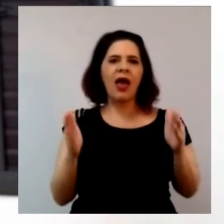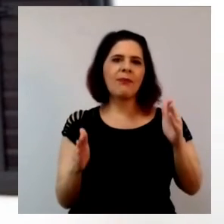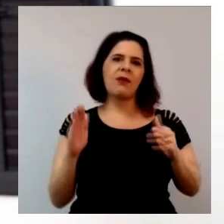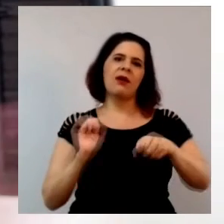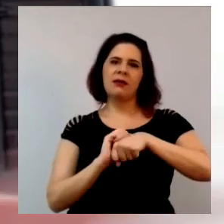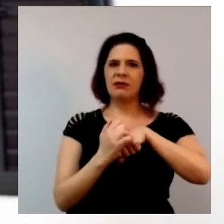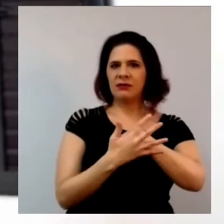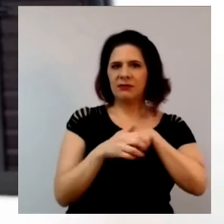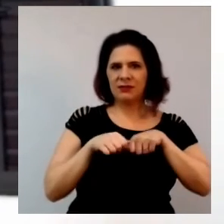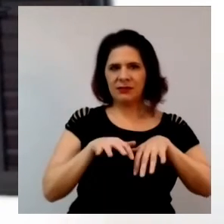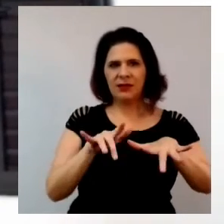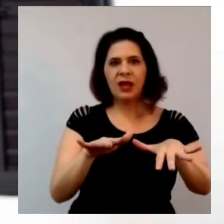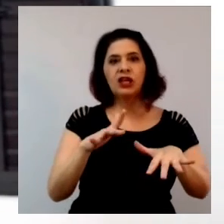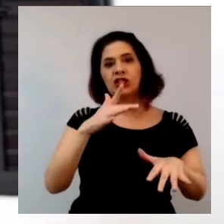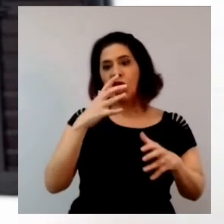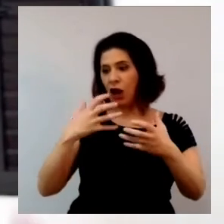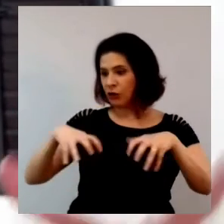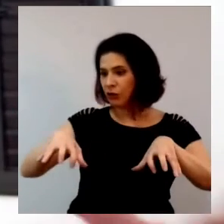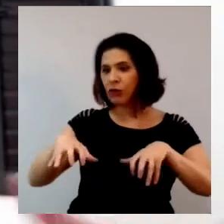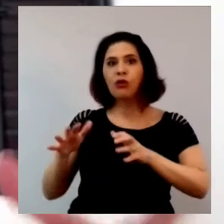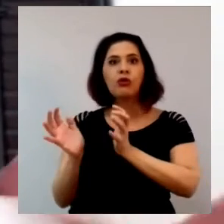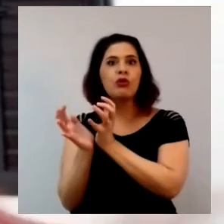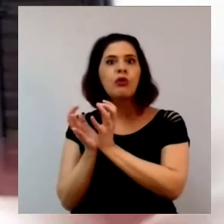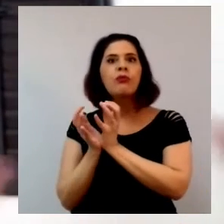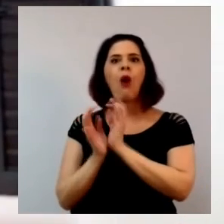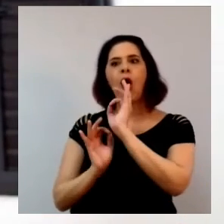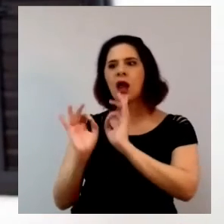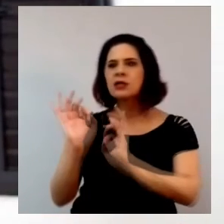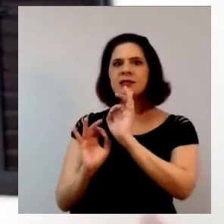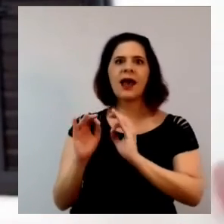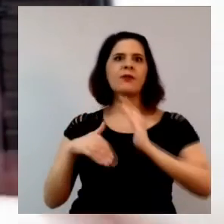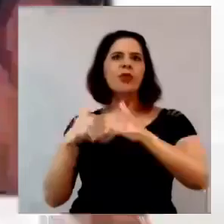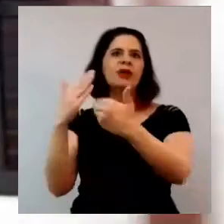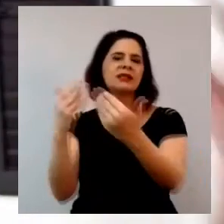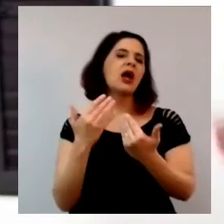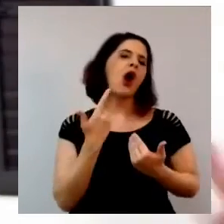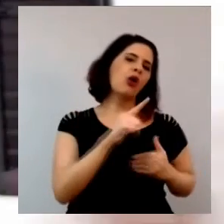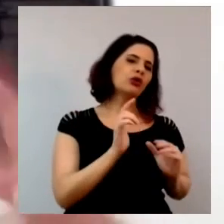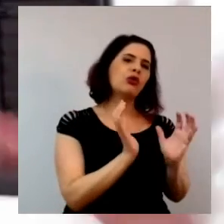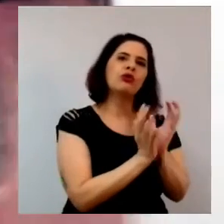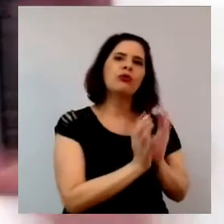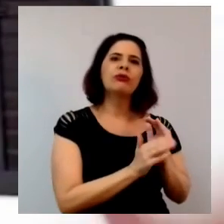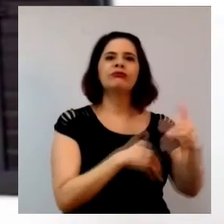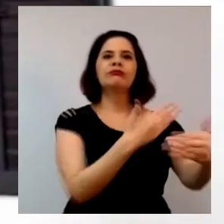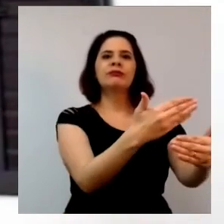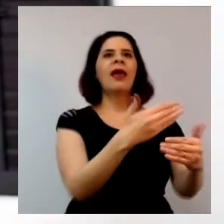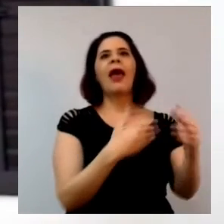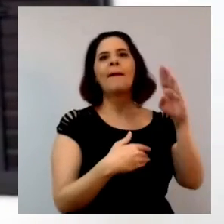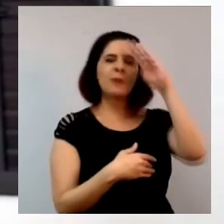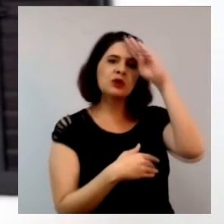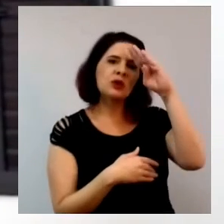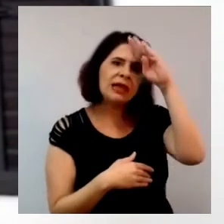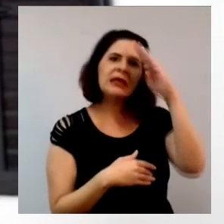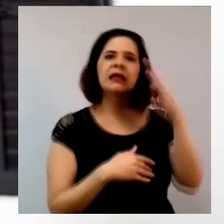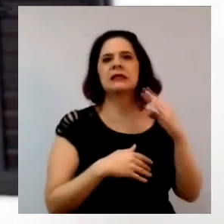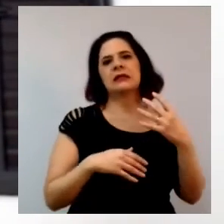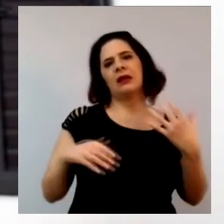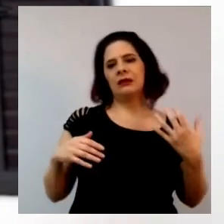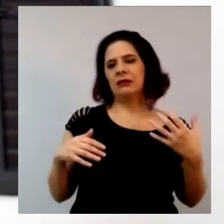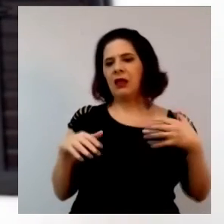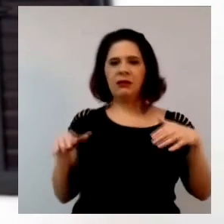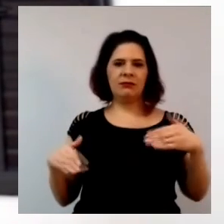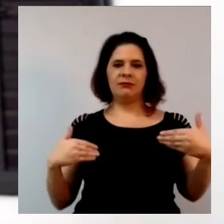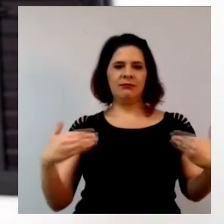organizados, progressistas, e tinham os bolsonaristas, né, que estavam assim sendo colocados de uma maneira também bem